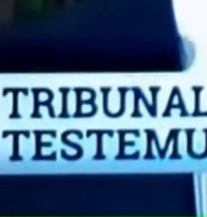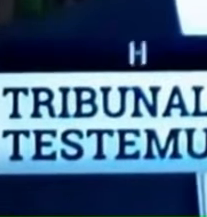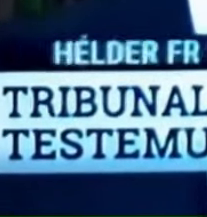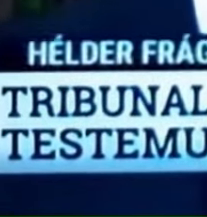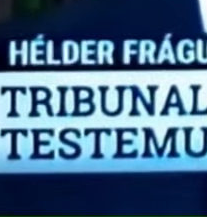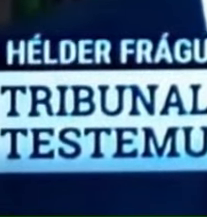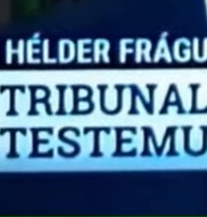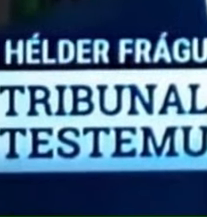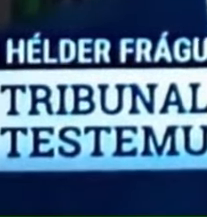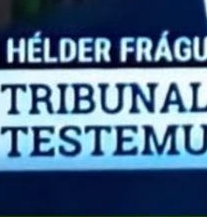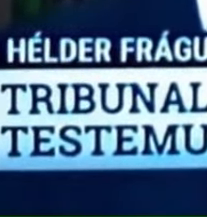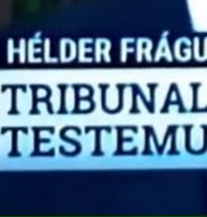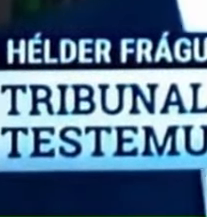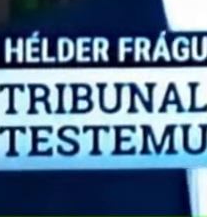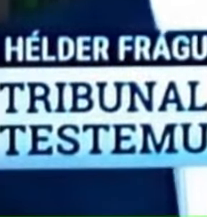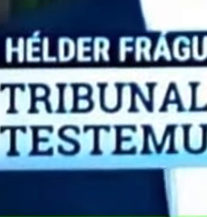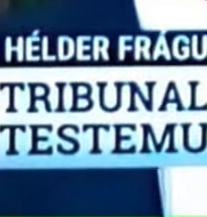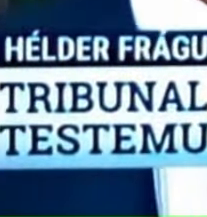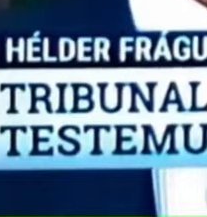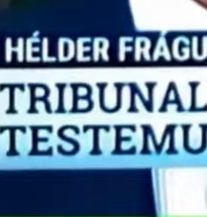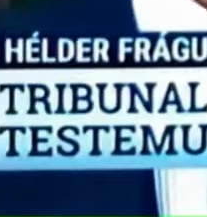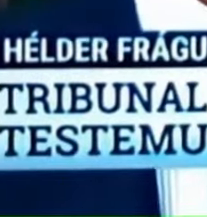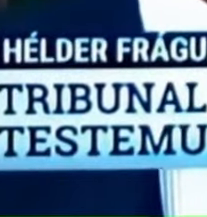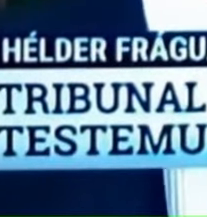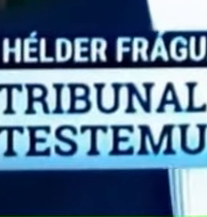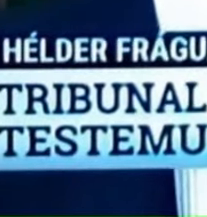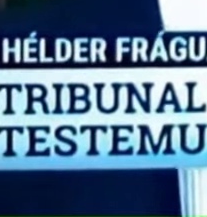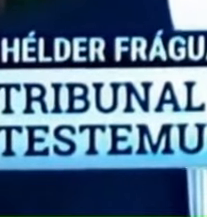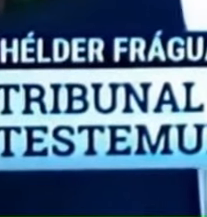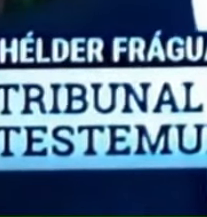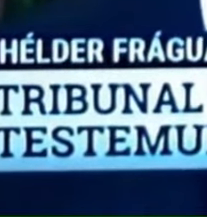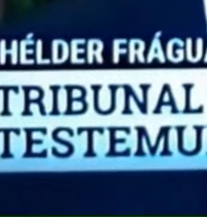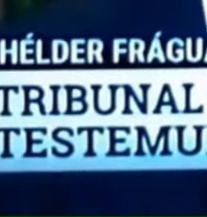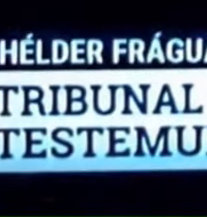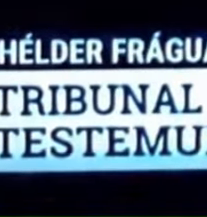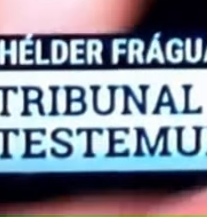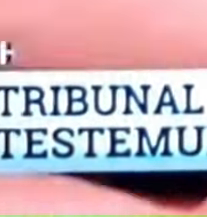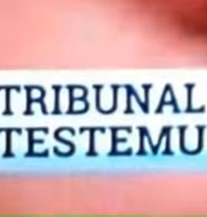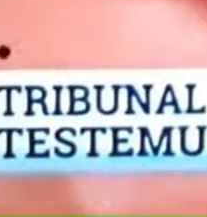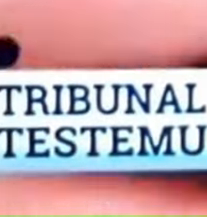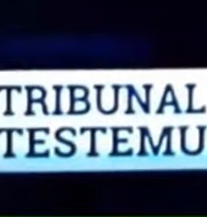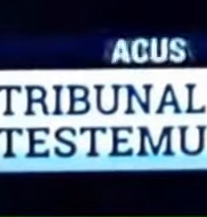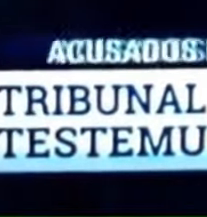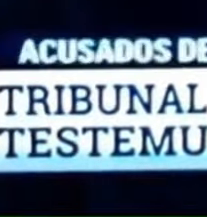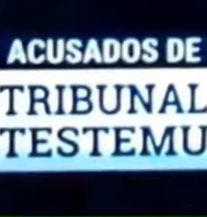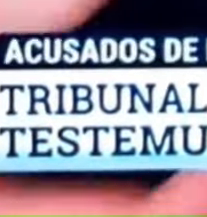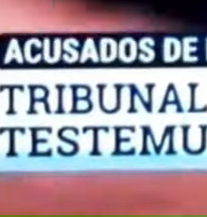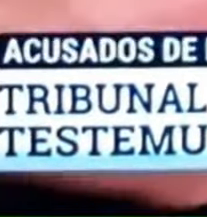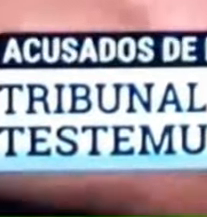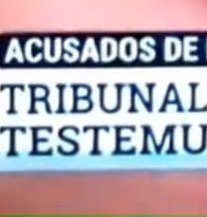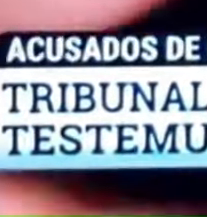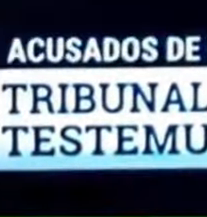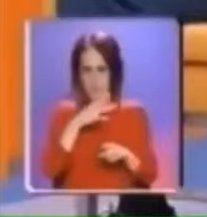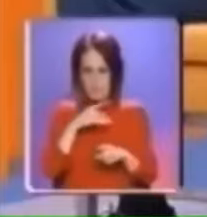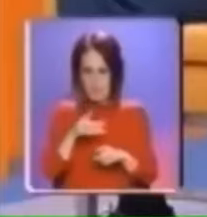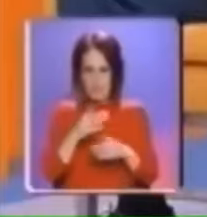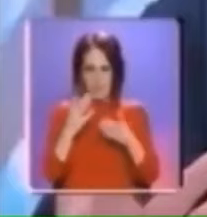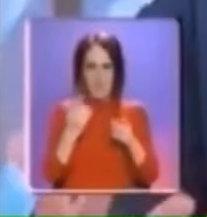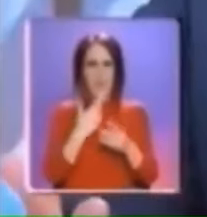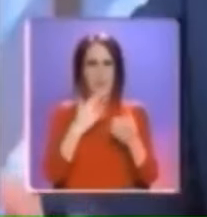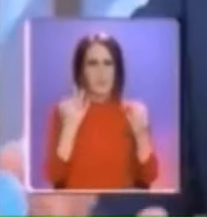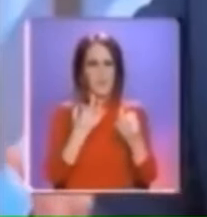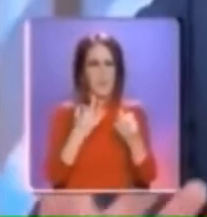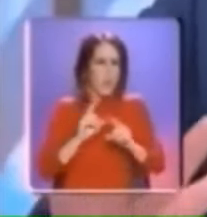semanal umas vezes mais outras vezes menos essa foi daquelas em que e